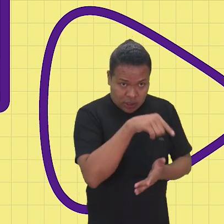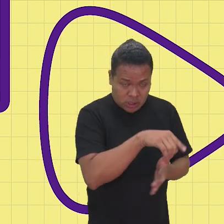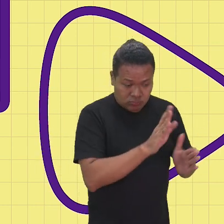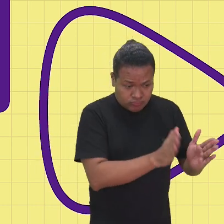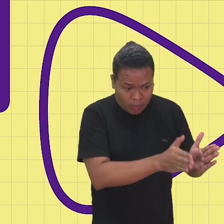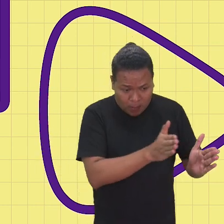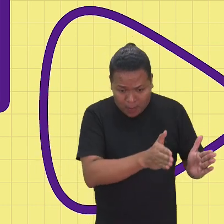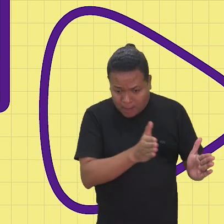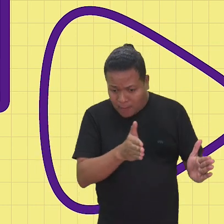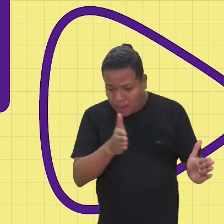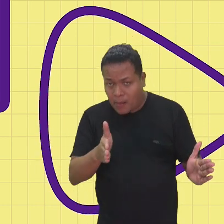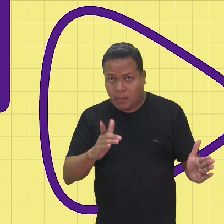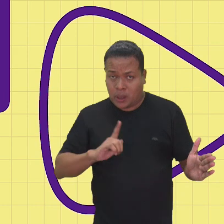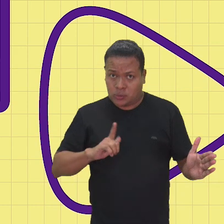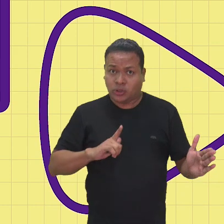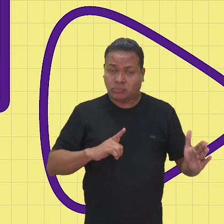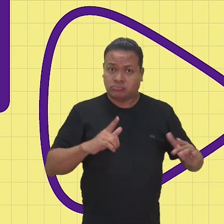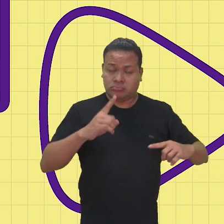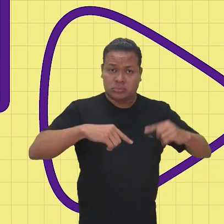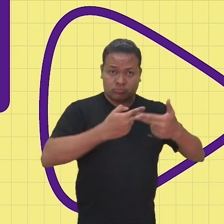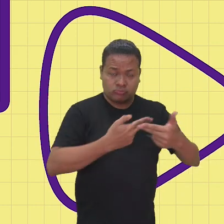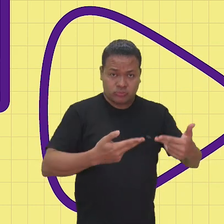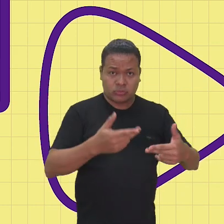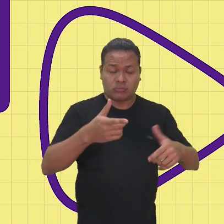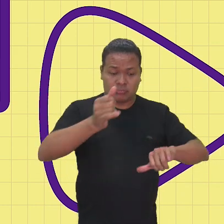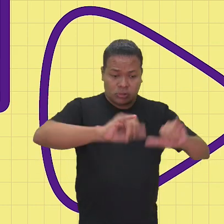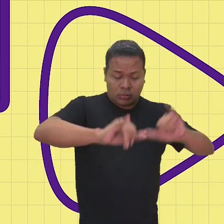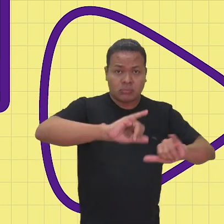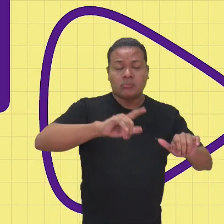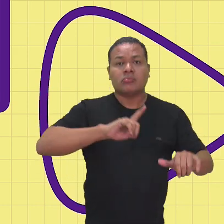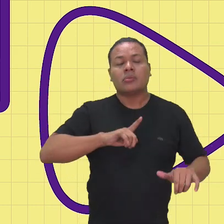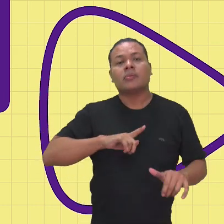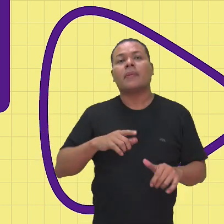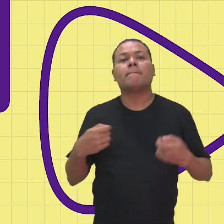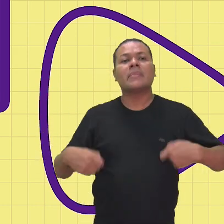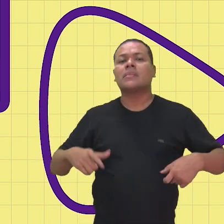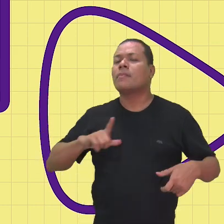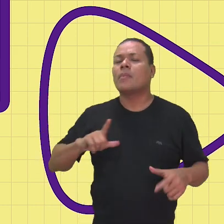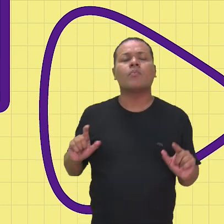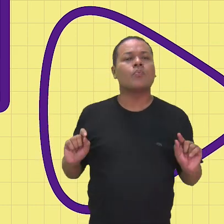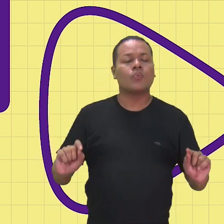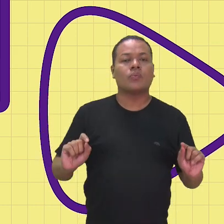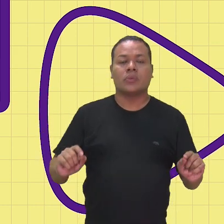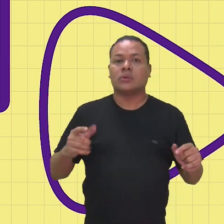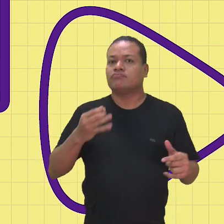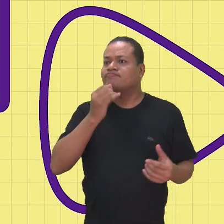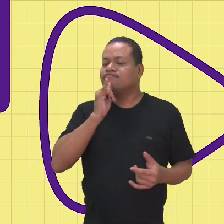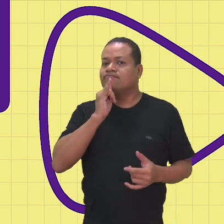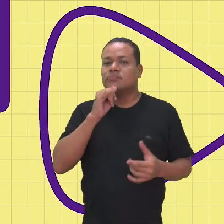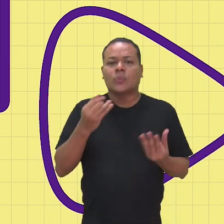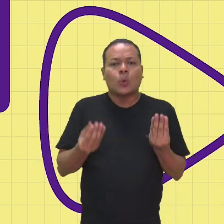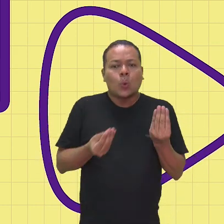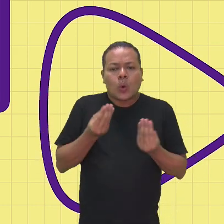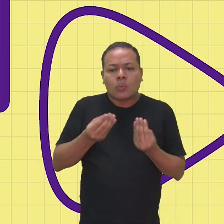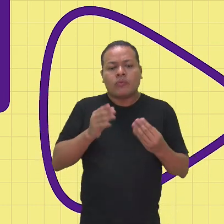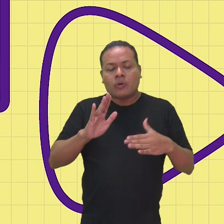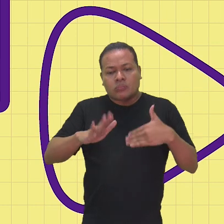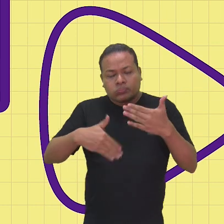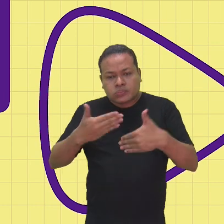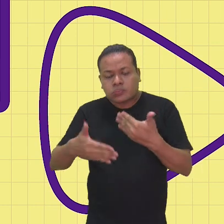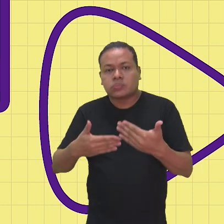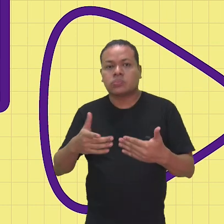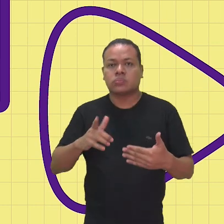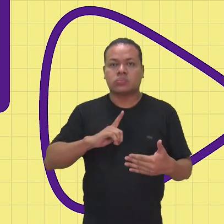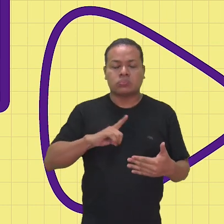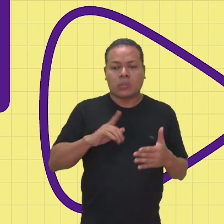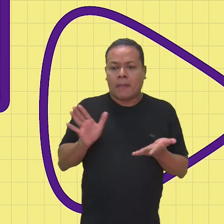etapas onde houver reação química, onde houver produto químico. Você precisa saber descrever todo esse processo, desde